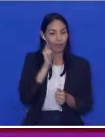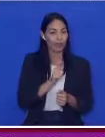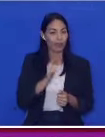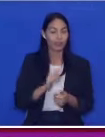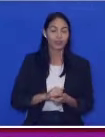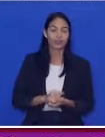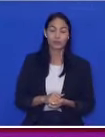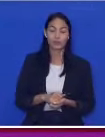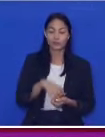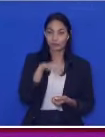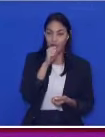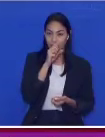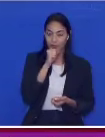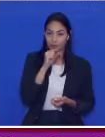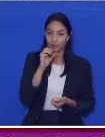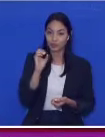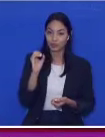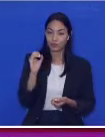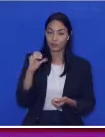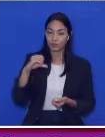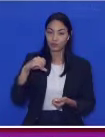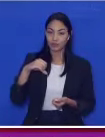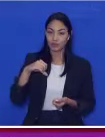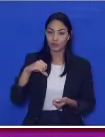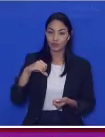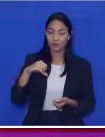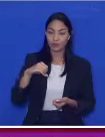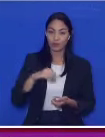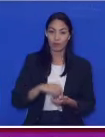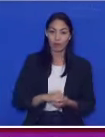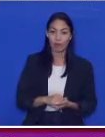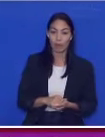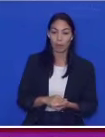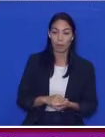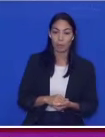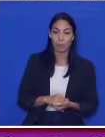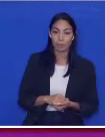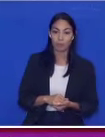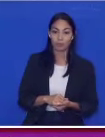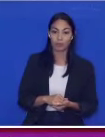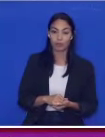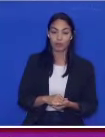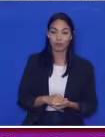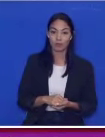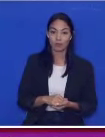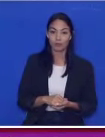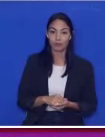Bola laranja, 09. Laranja, 09.